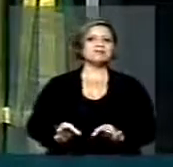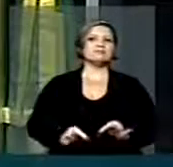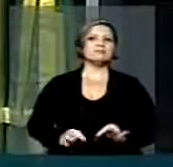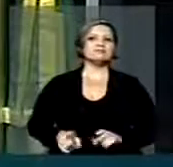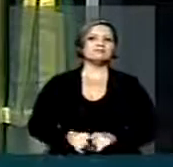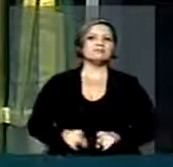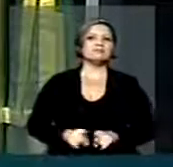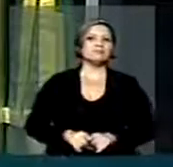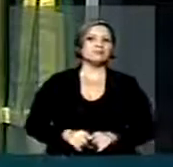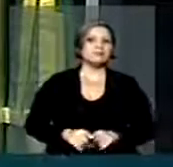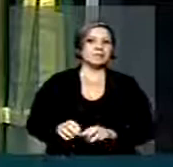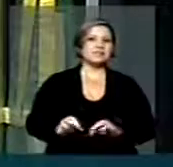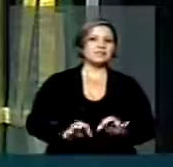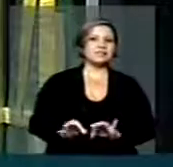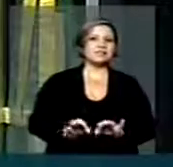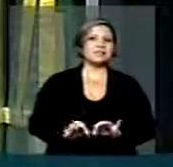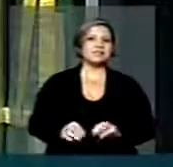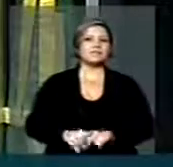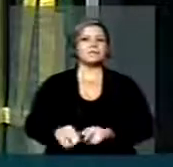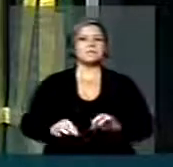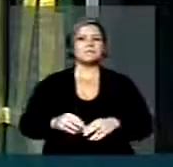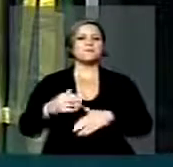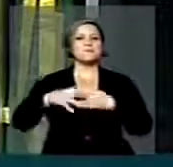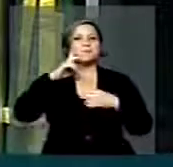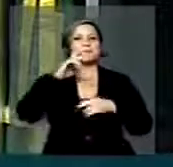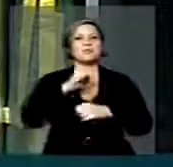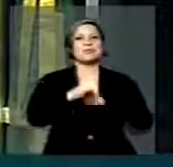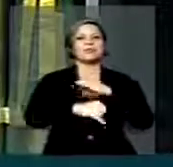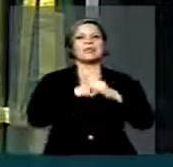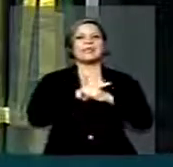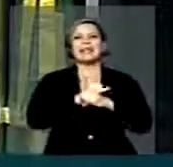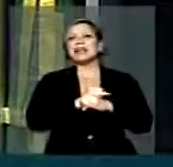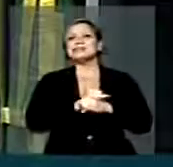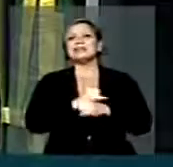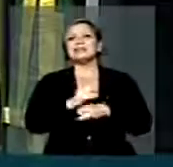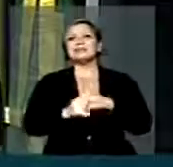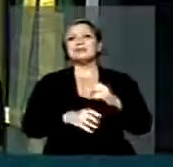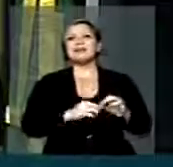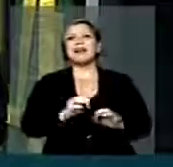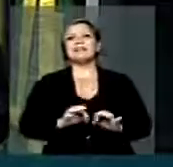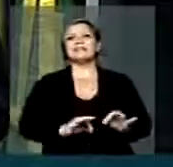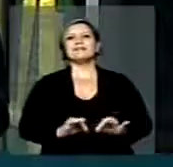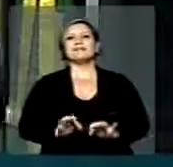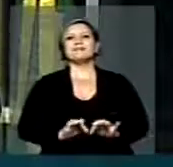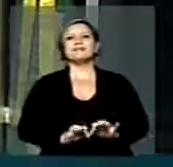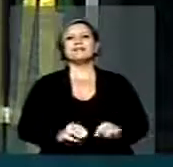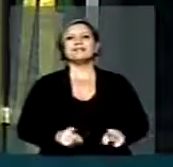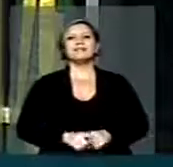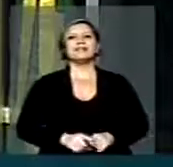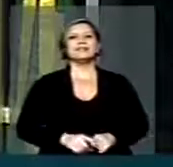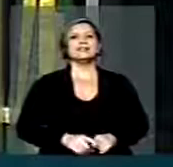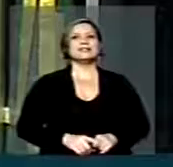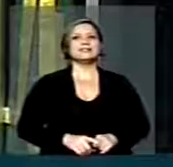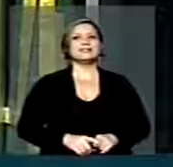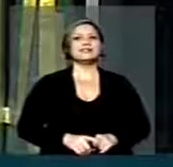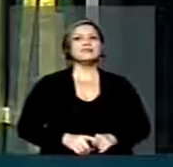Aliás, outro dia vi na internet o seguinte: que país nós estamos produzindo? Cadê os grandes escritores,